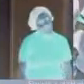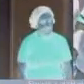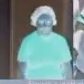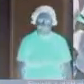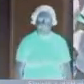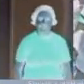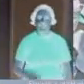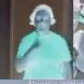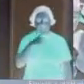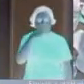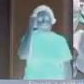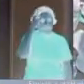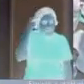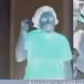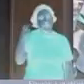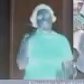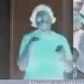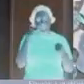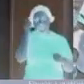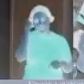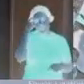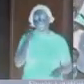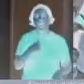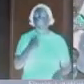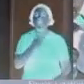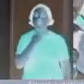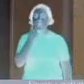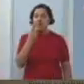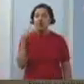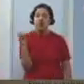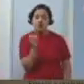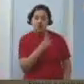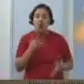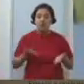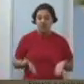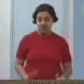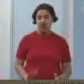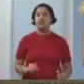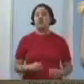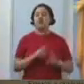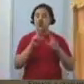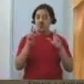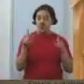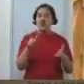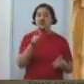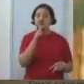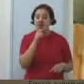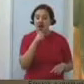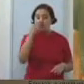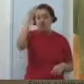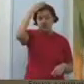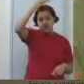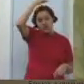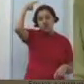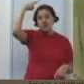você é doutor? Eu estou falando de um novo nascimento. É preciso nascer da água, é preciso nascer